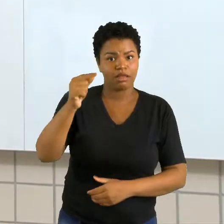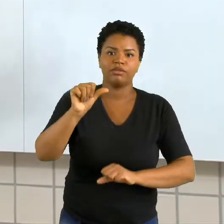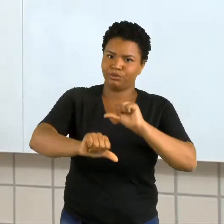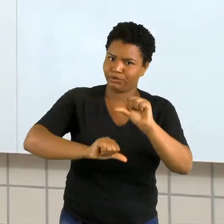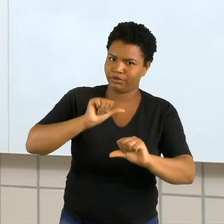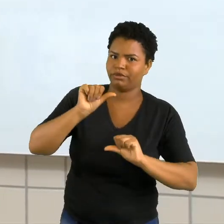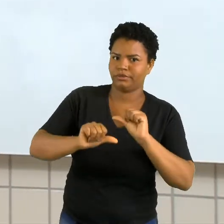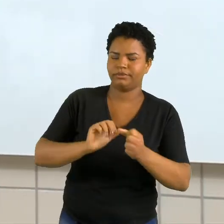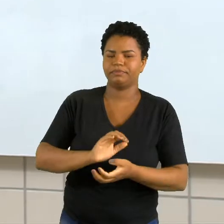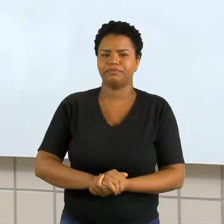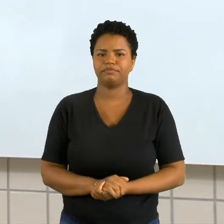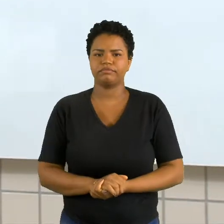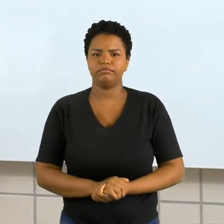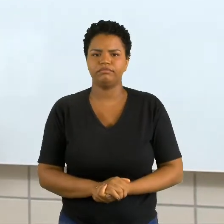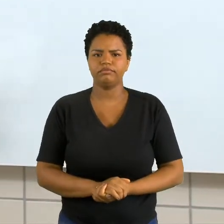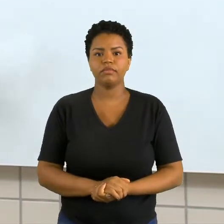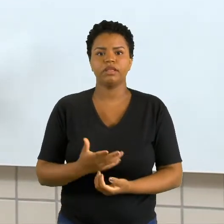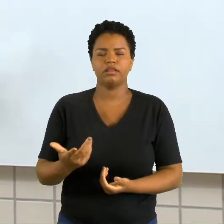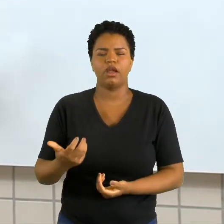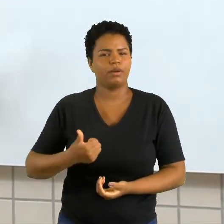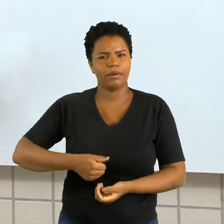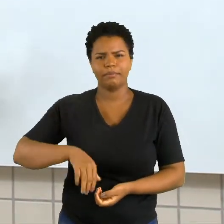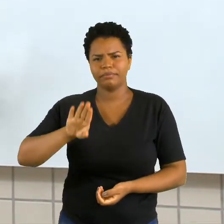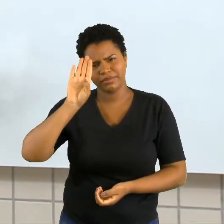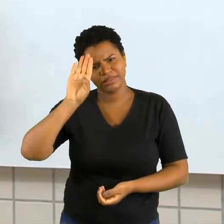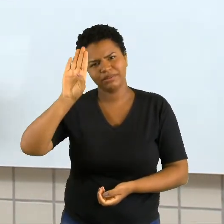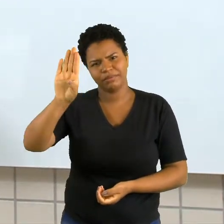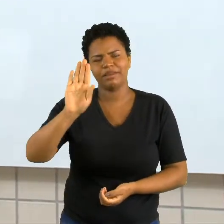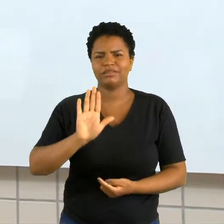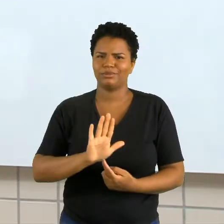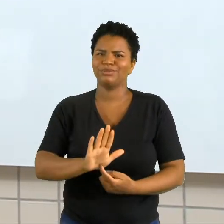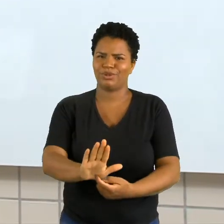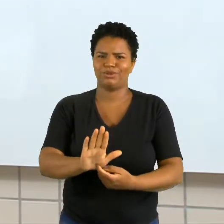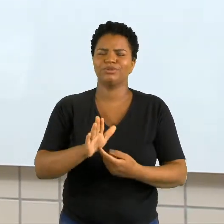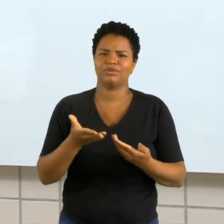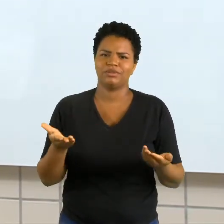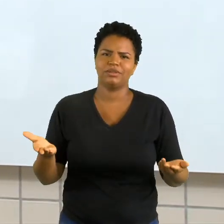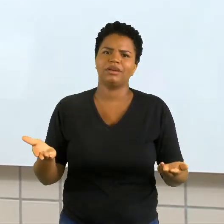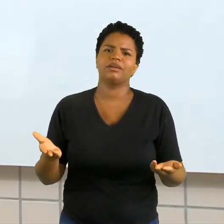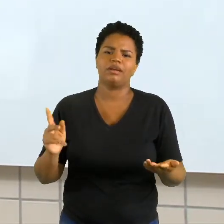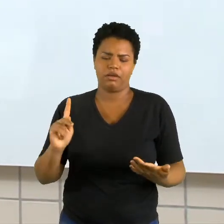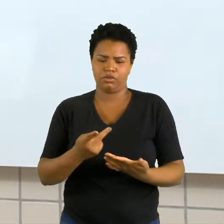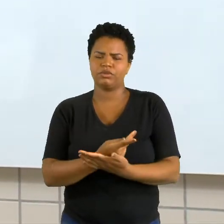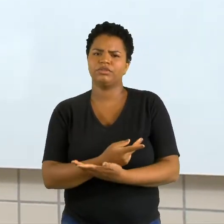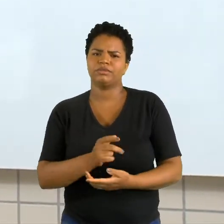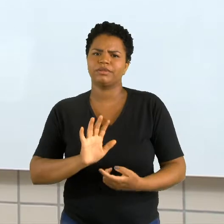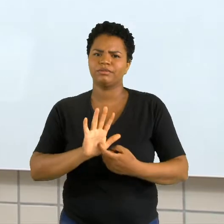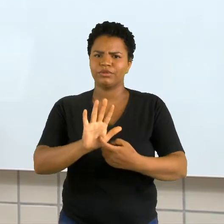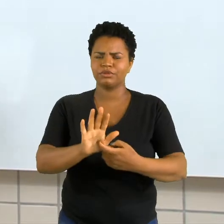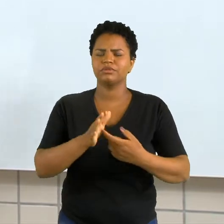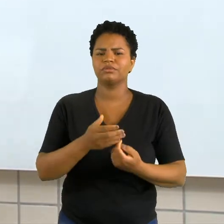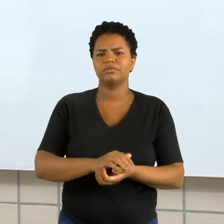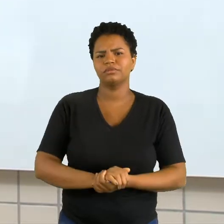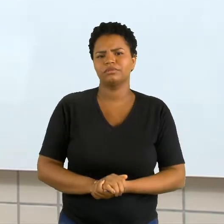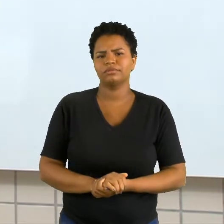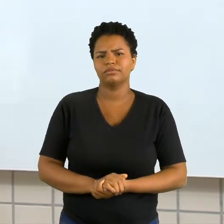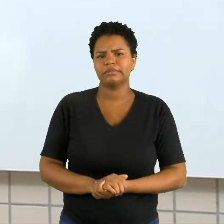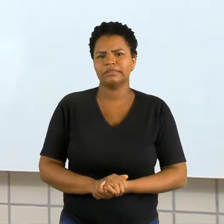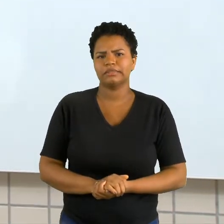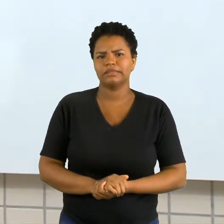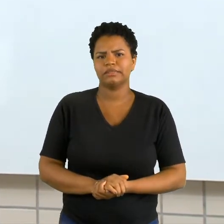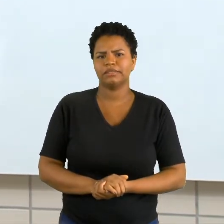Uma das principais teclas que nós devemos apontar, tá? Um dos principais fatores que nós devemos apontar que culminou na